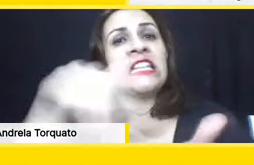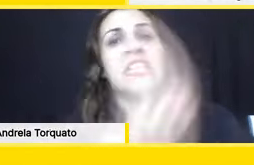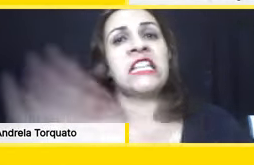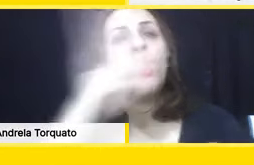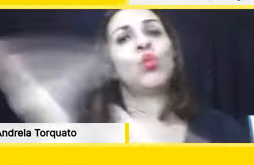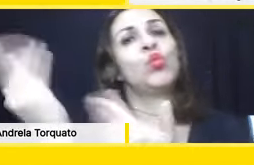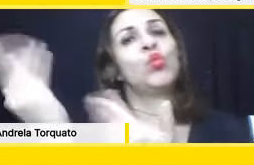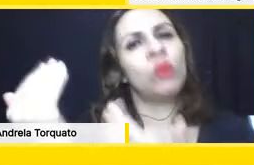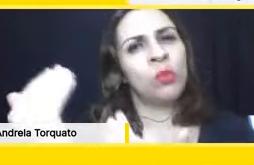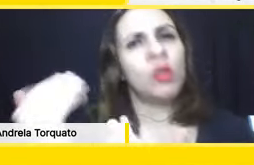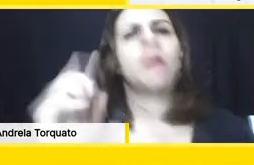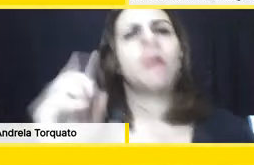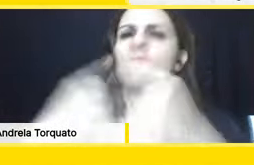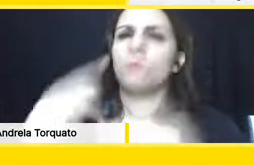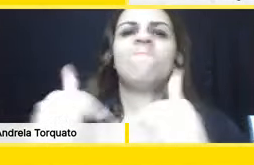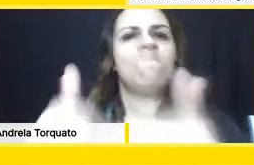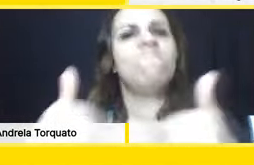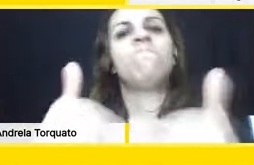Depois,